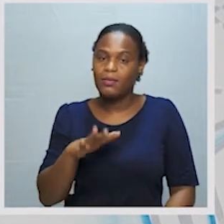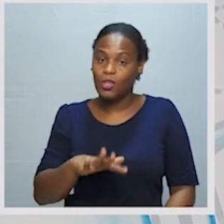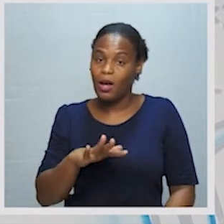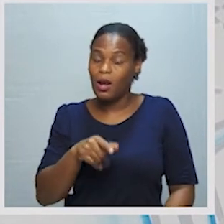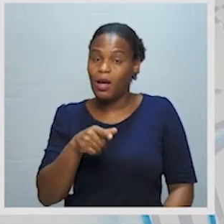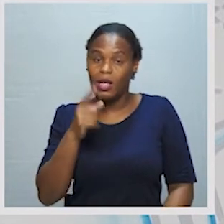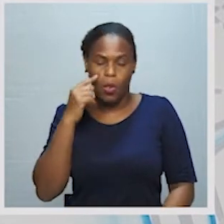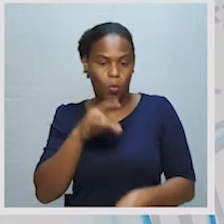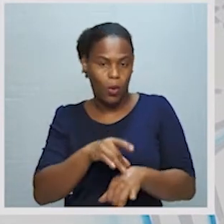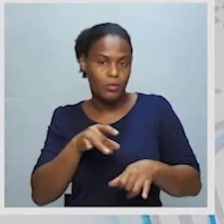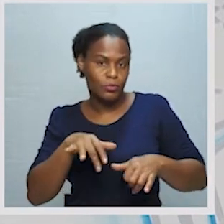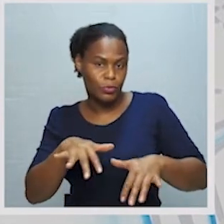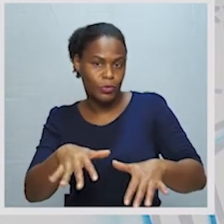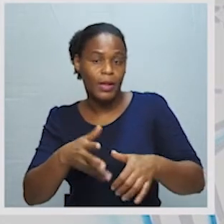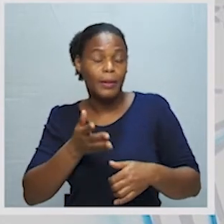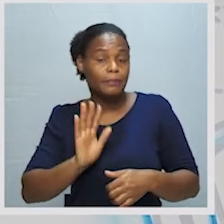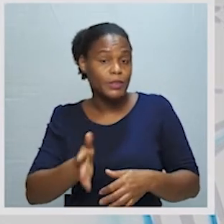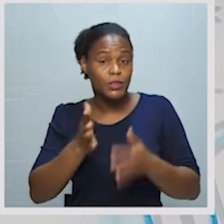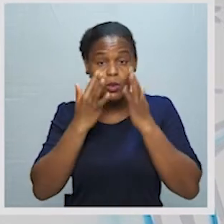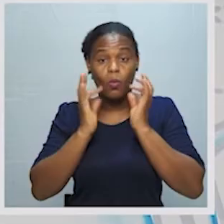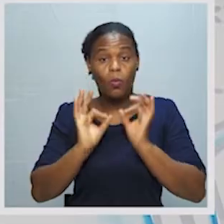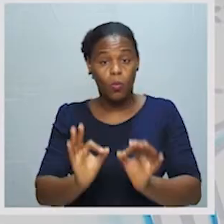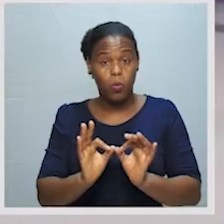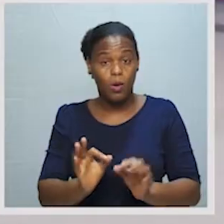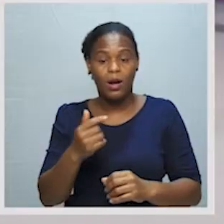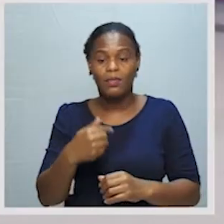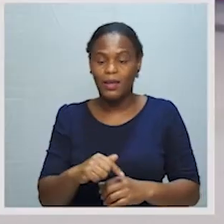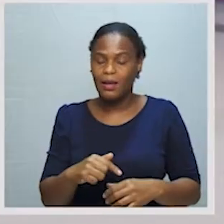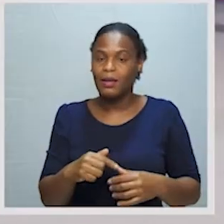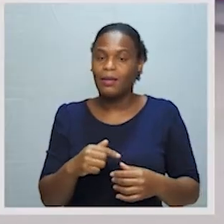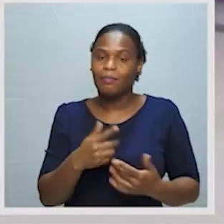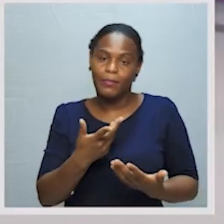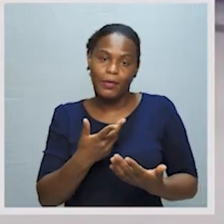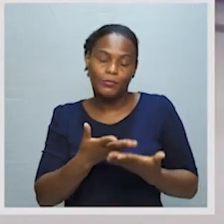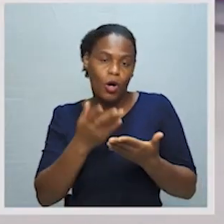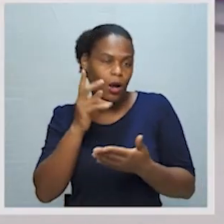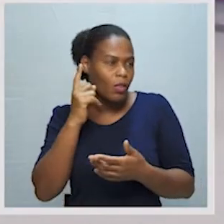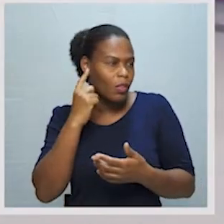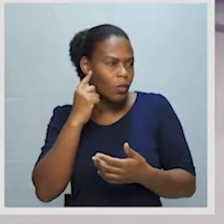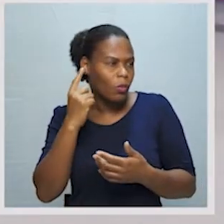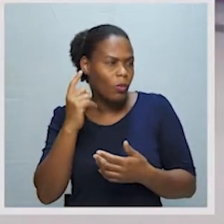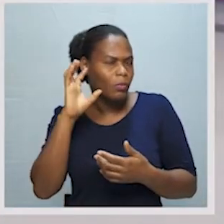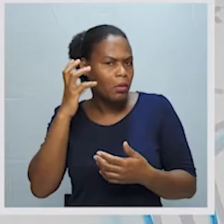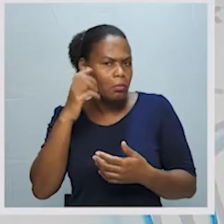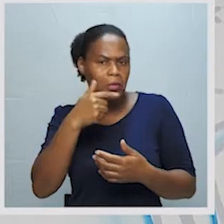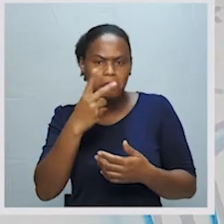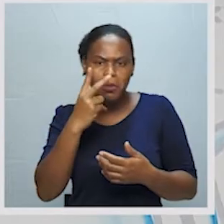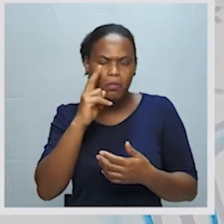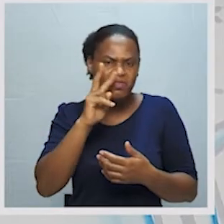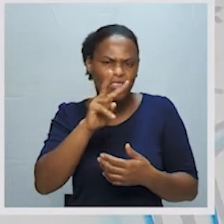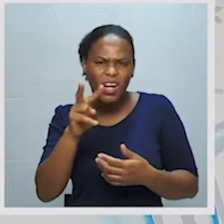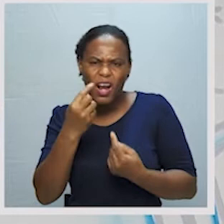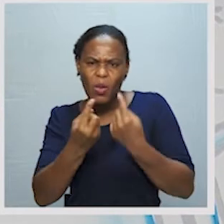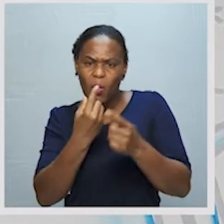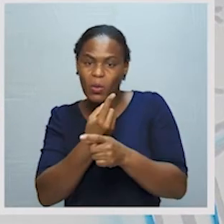esta pandemia, nós temos que ter cuidado. Então passa-se através da rádio, da televisão,